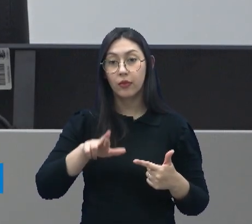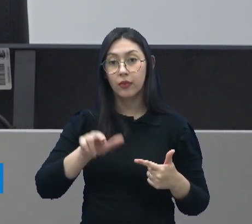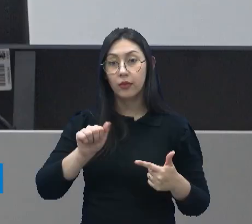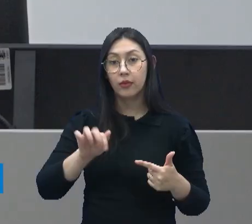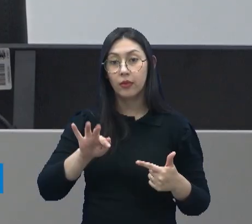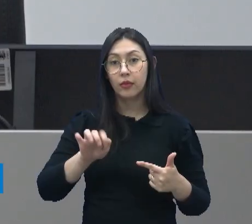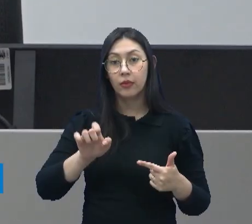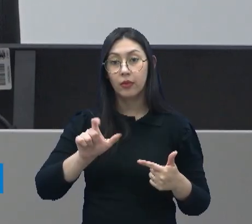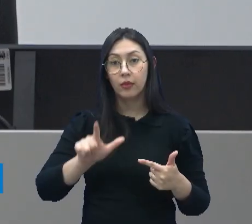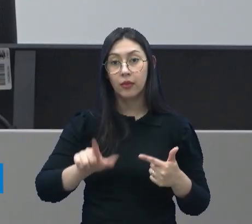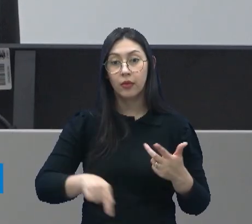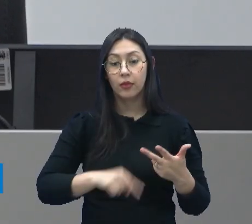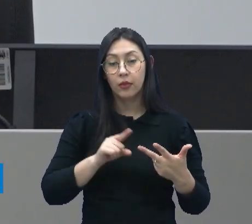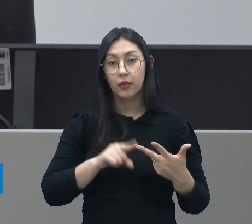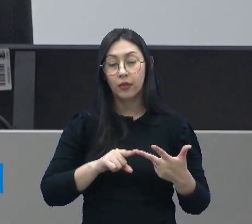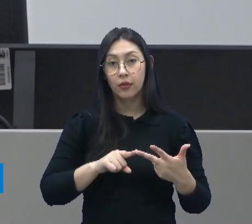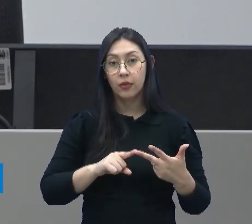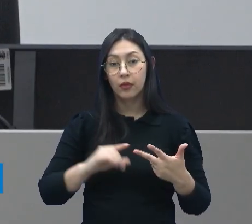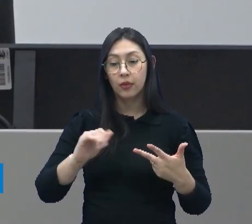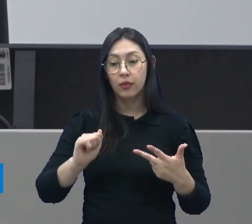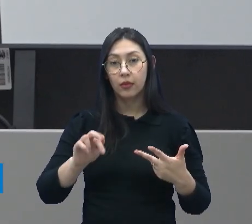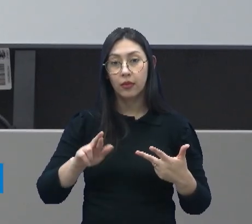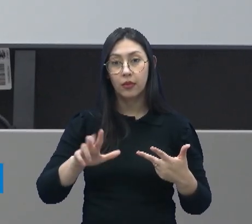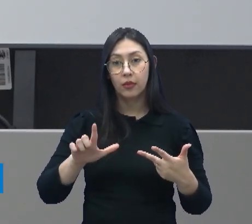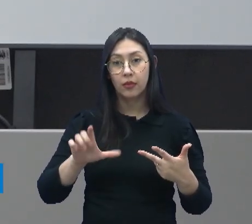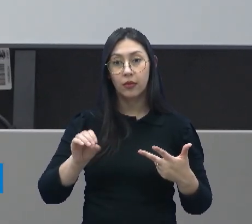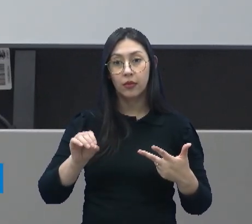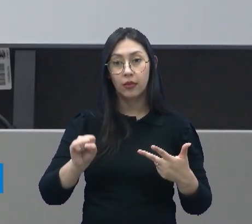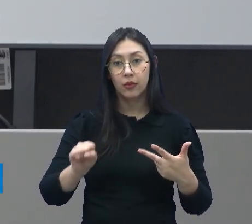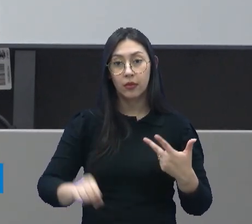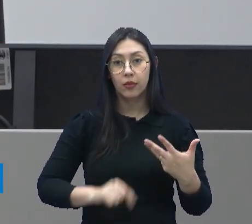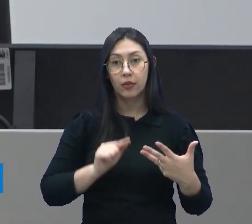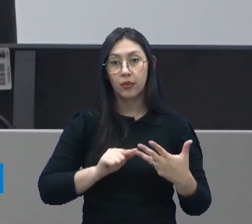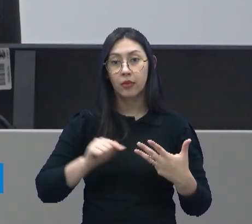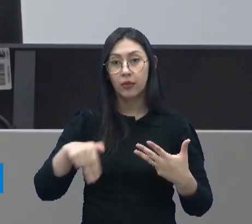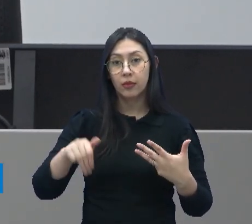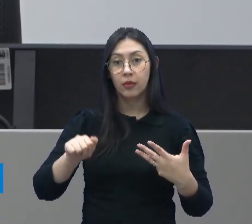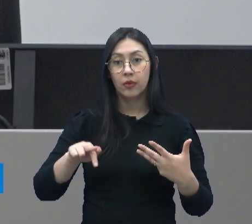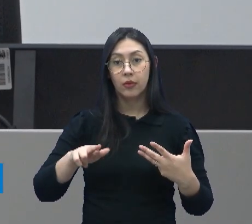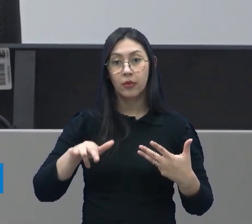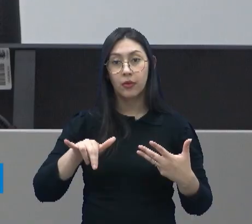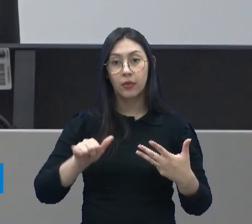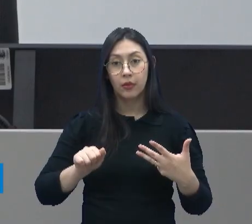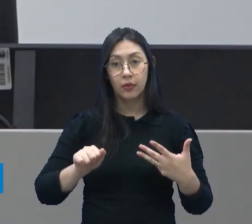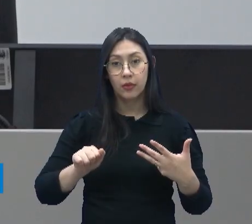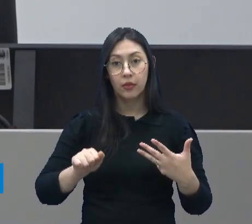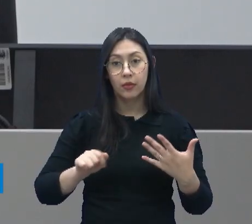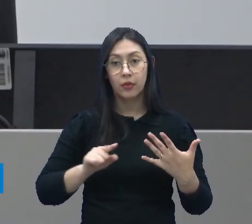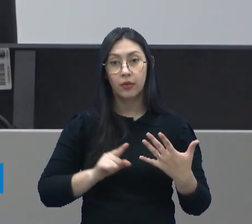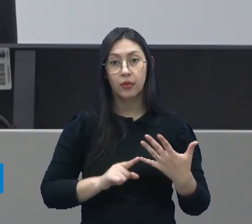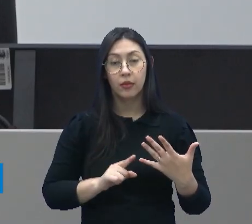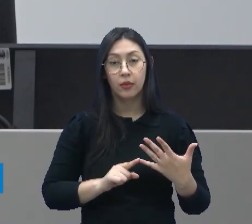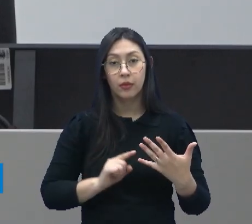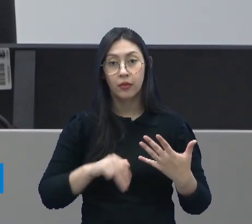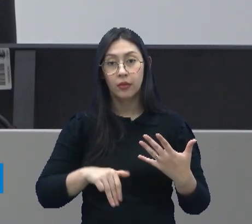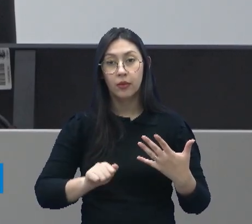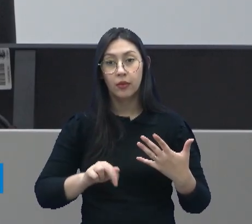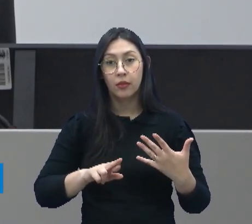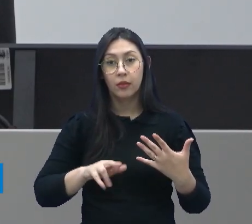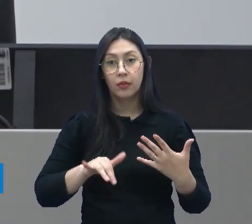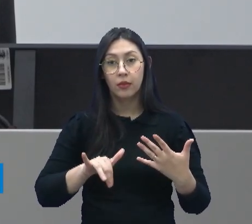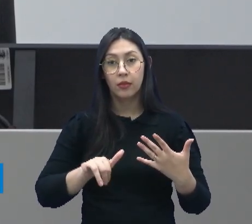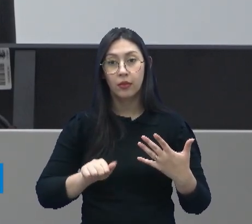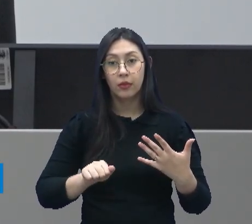Antônio Jesus Leal, Carlos Eduardo de Souza, Maria Aparecida de Medeiros Araújo, Maria Januária